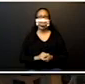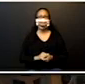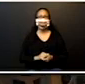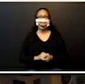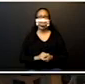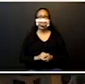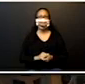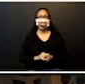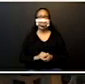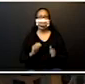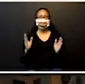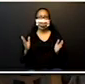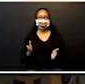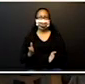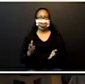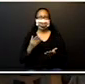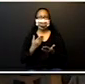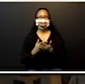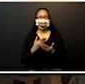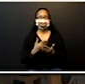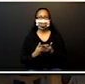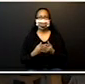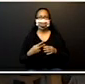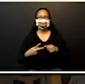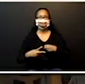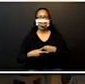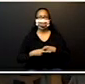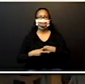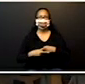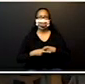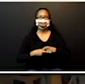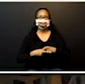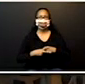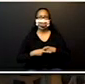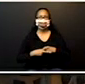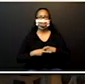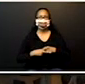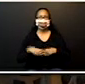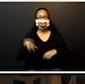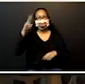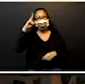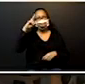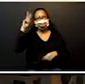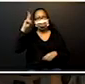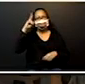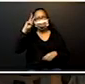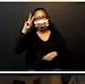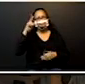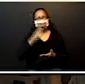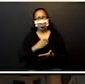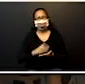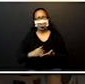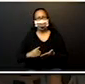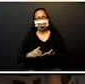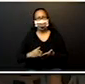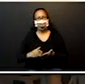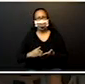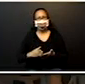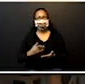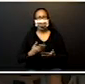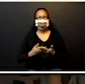Hoje nós vamos estudar sobre verbos. Lembra que a gente deu uma introduçãozinha na aula 1 sobre o que era